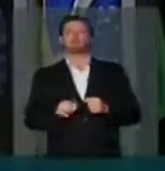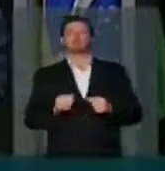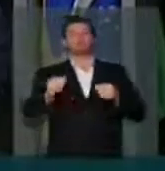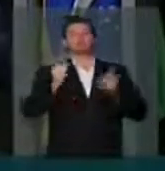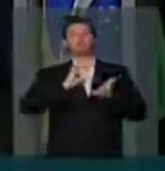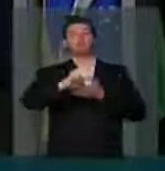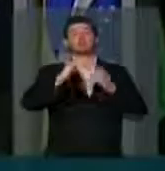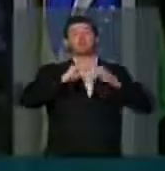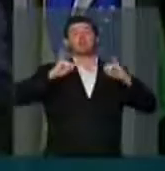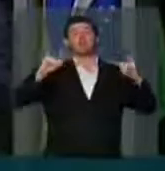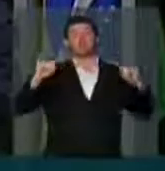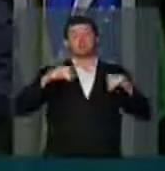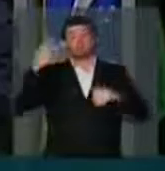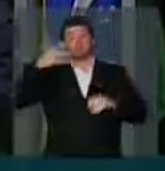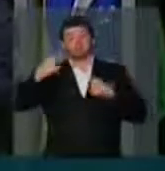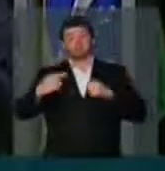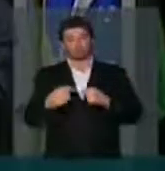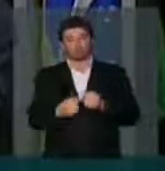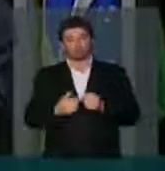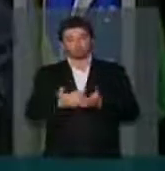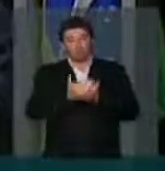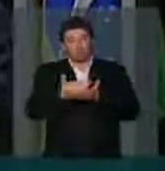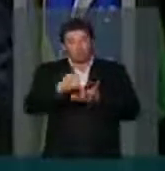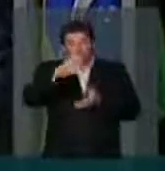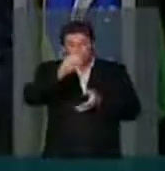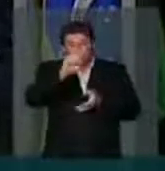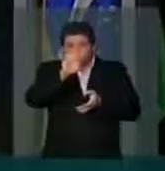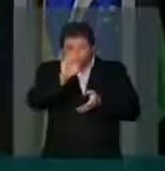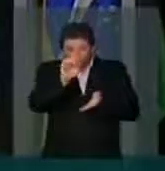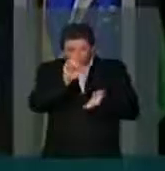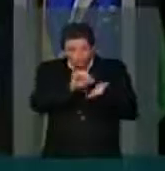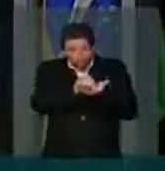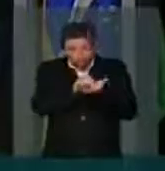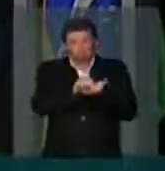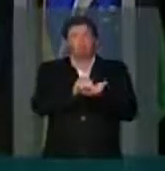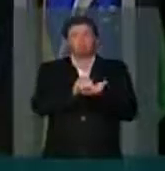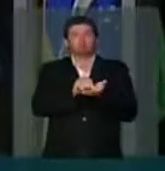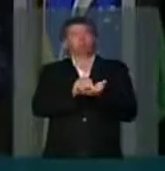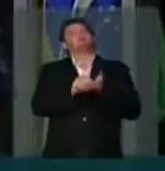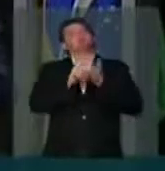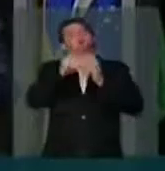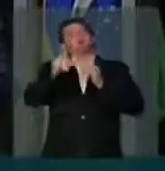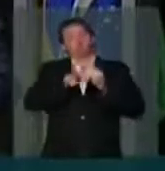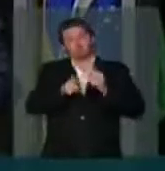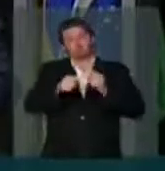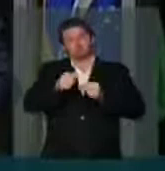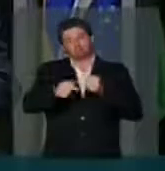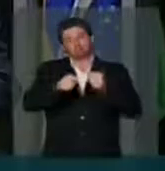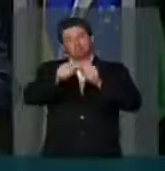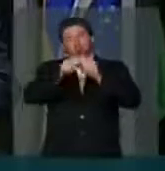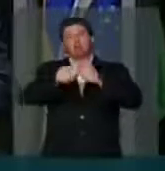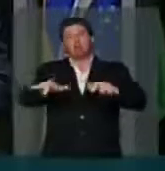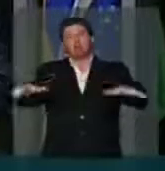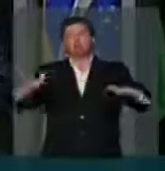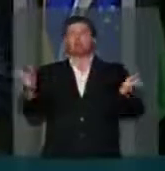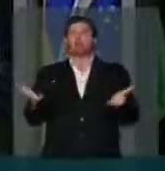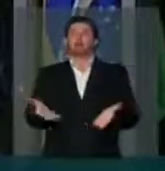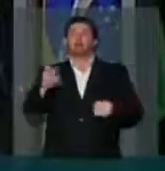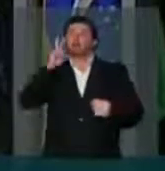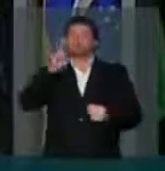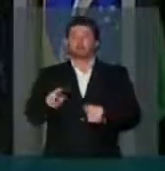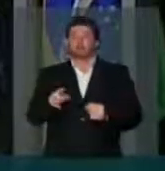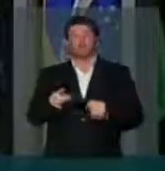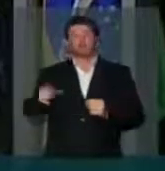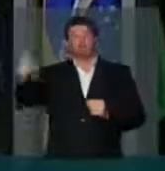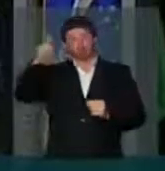né? Iniciou num posto e daí teve a sequência toda, e aí nós estamos acompanhando o dia a